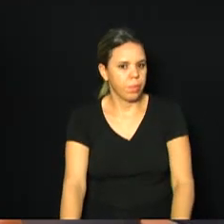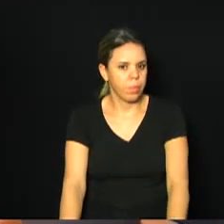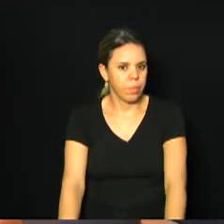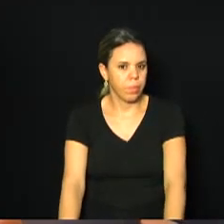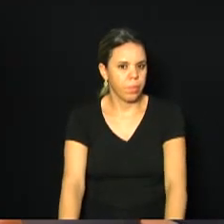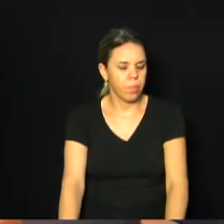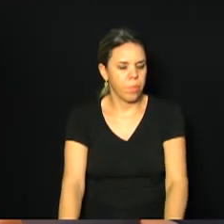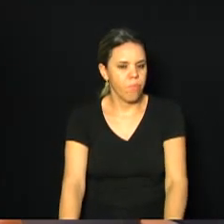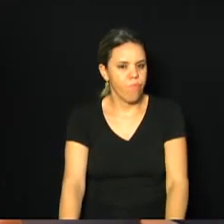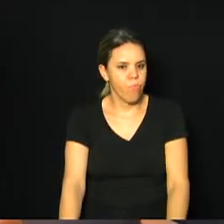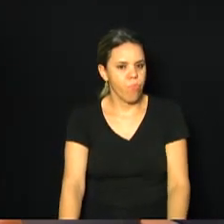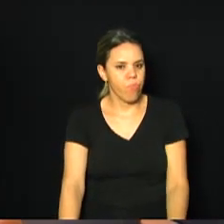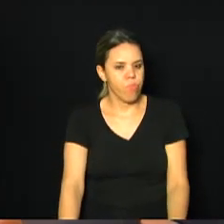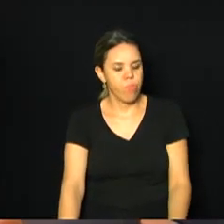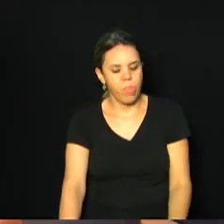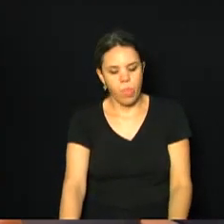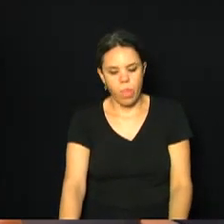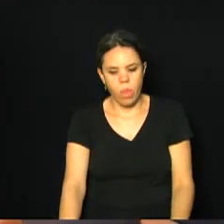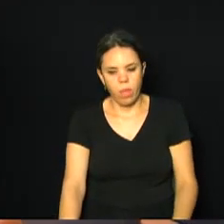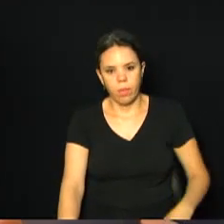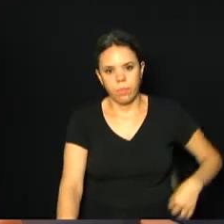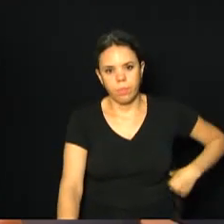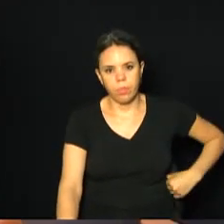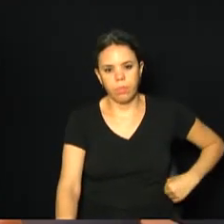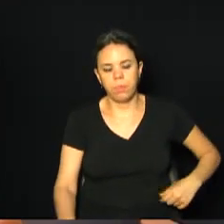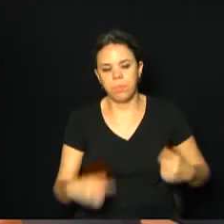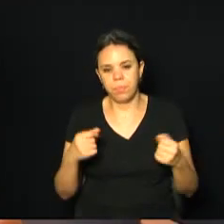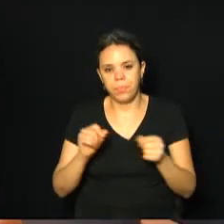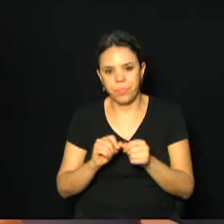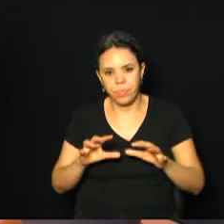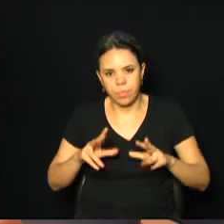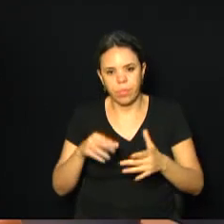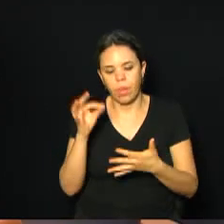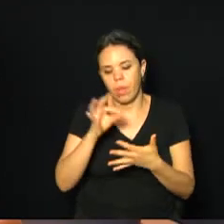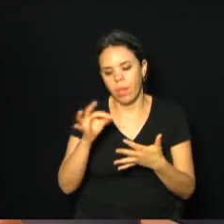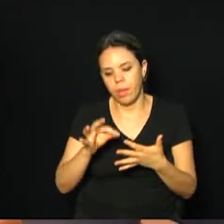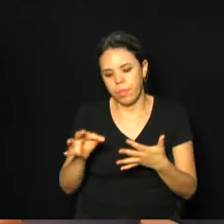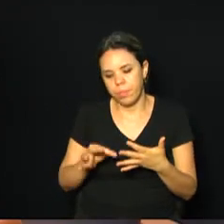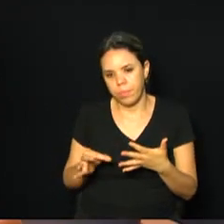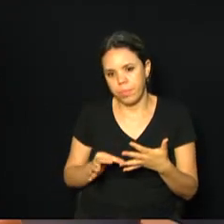Identificável. Isso, exatamente. Aí você precisa fazer o quê? Pegar todos os elementos